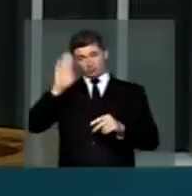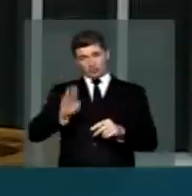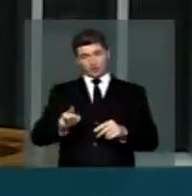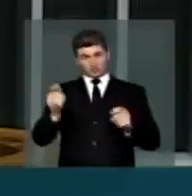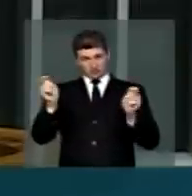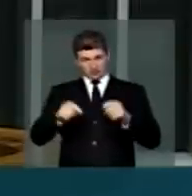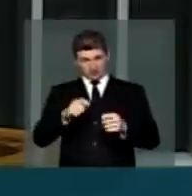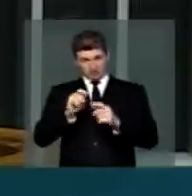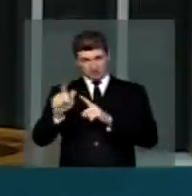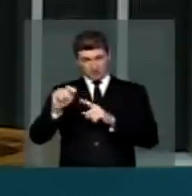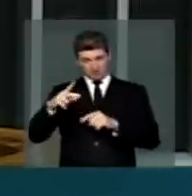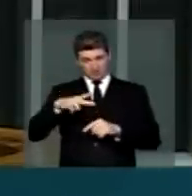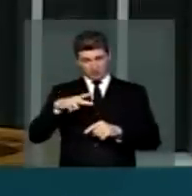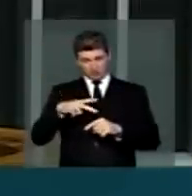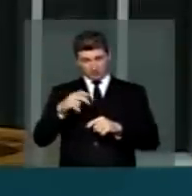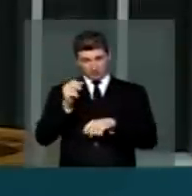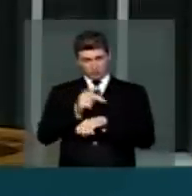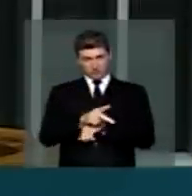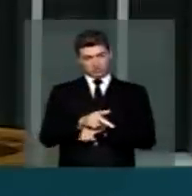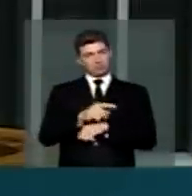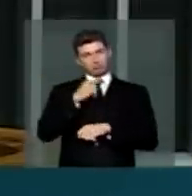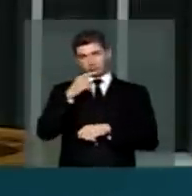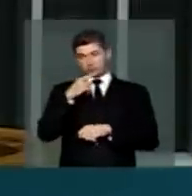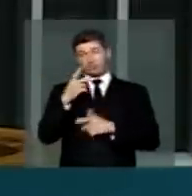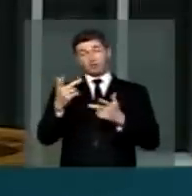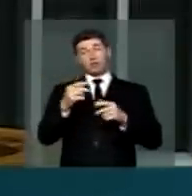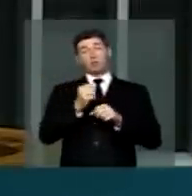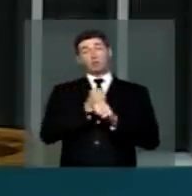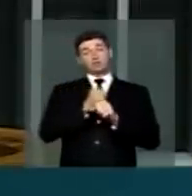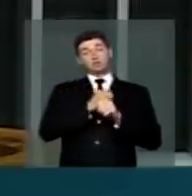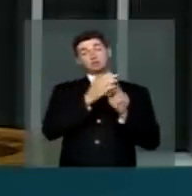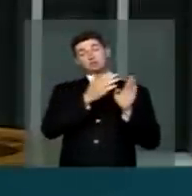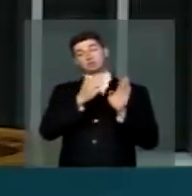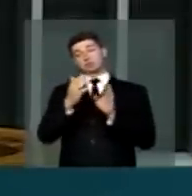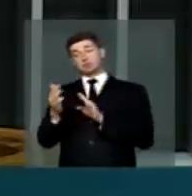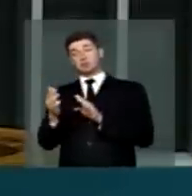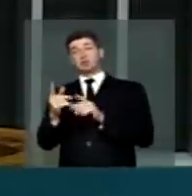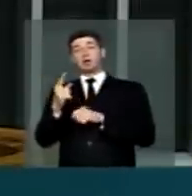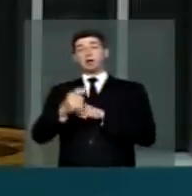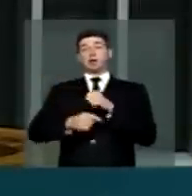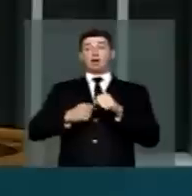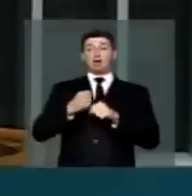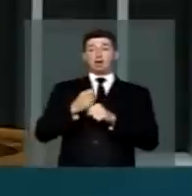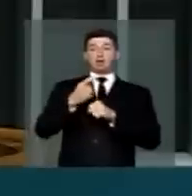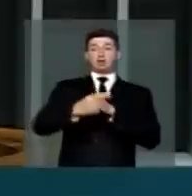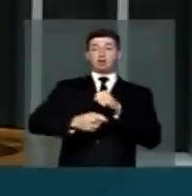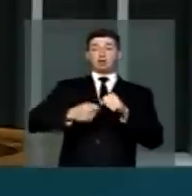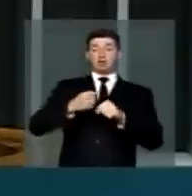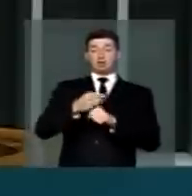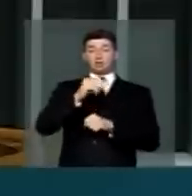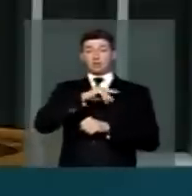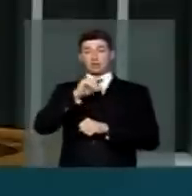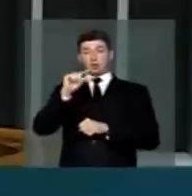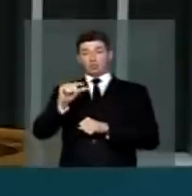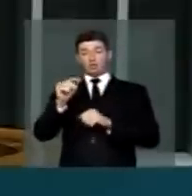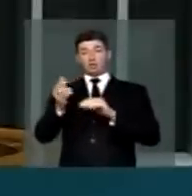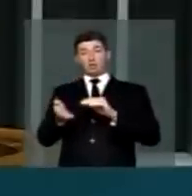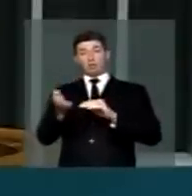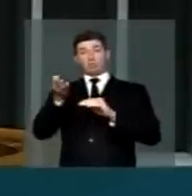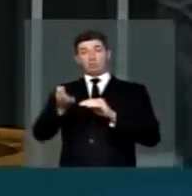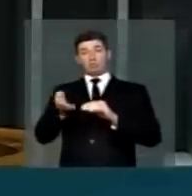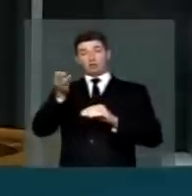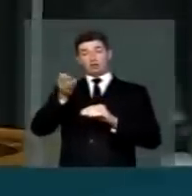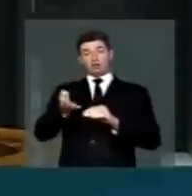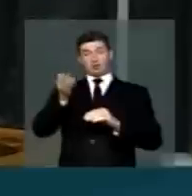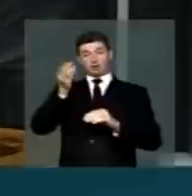essa condição, e com o passar do tempo o que a gente está vendo é que a cada ano, a cada aumento de salário mínimo dado aos trabalhadores